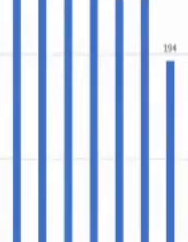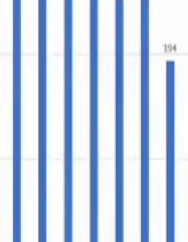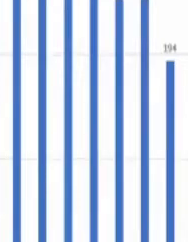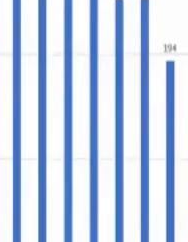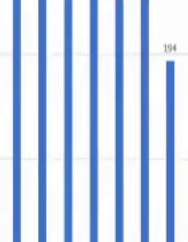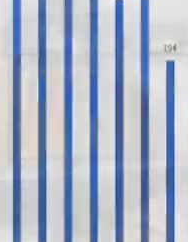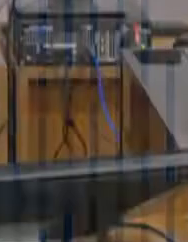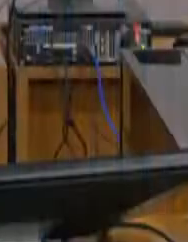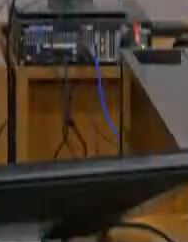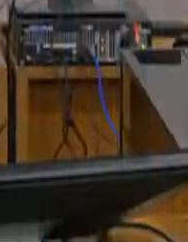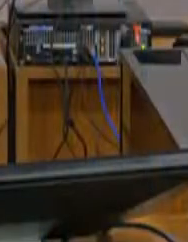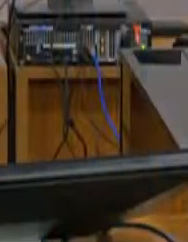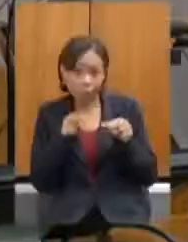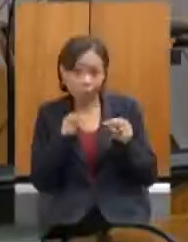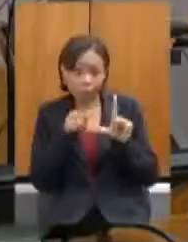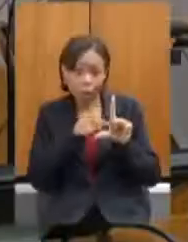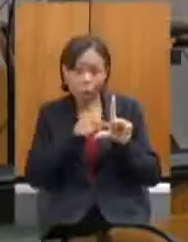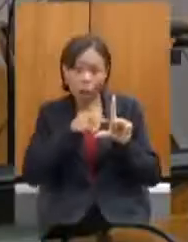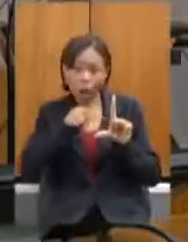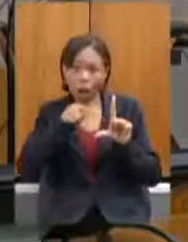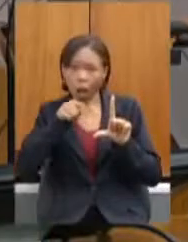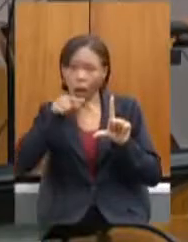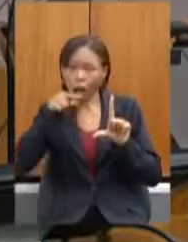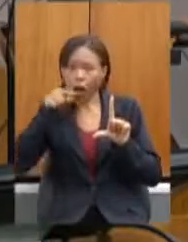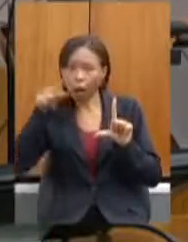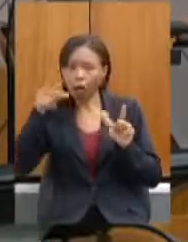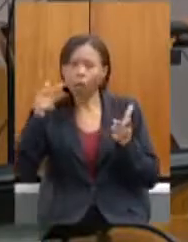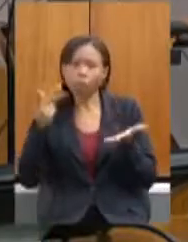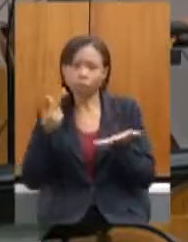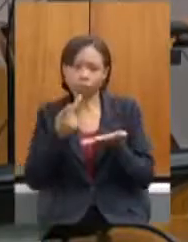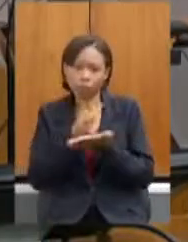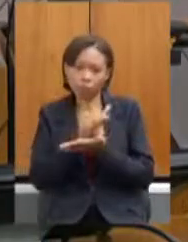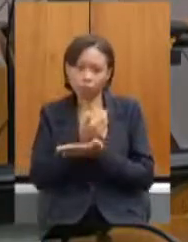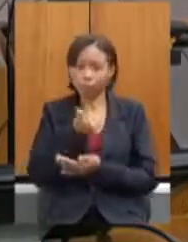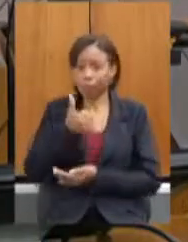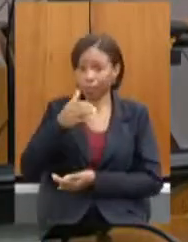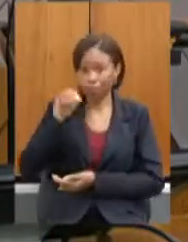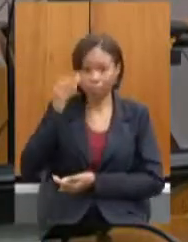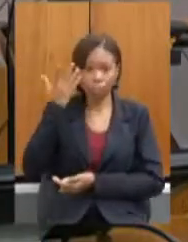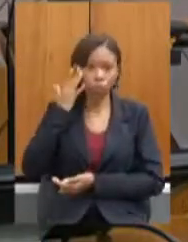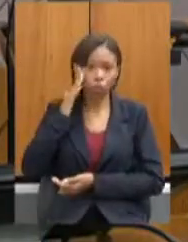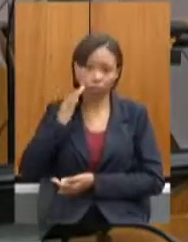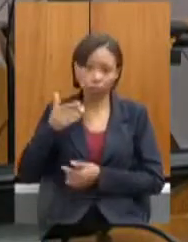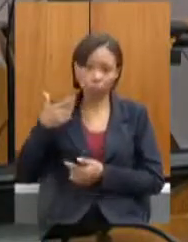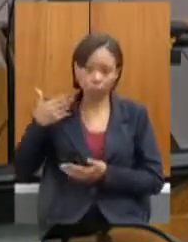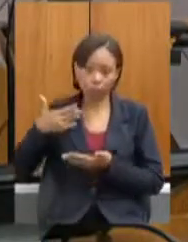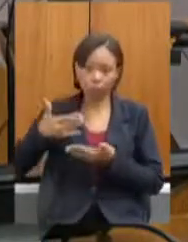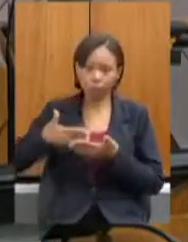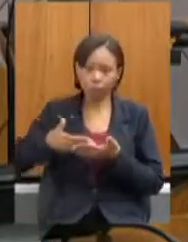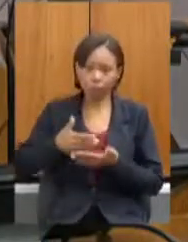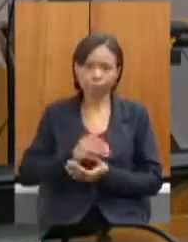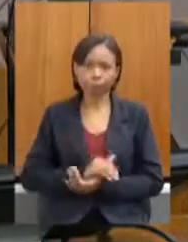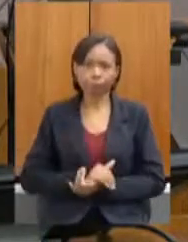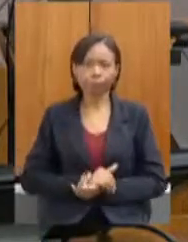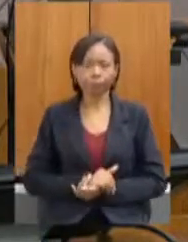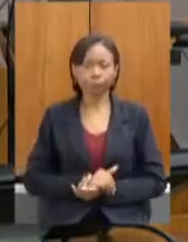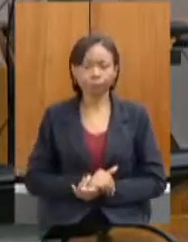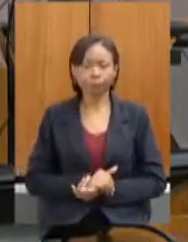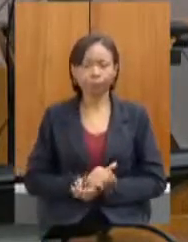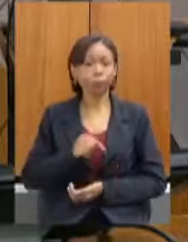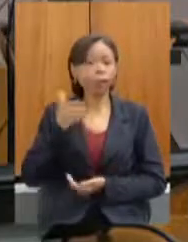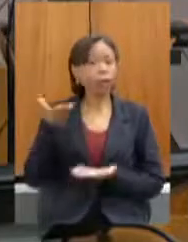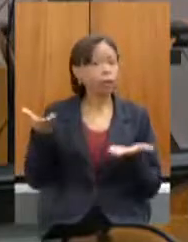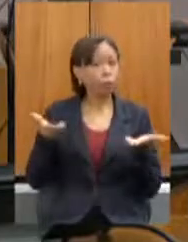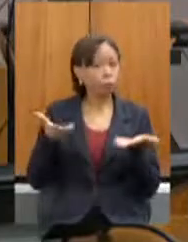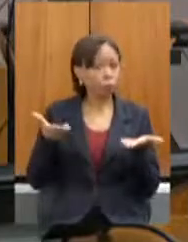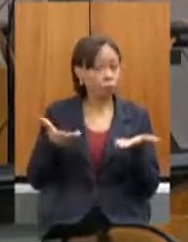o impacto desse aumento de casos que nós estamos vendo nos últimos dez dias pode passar aqui é